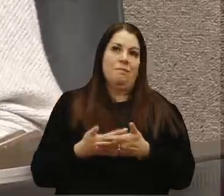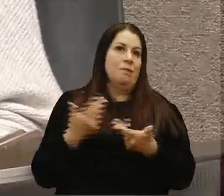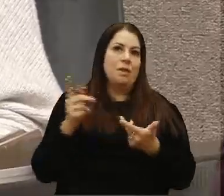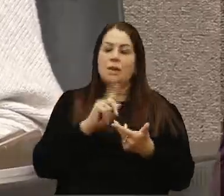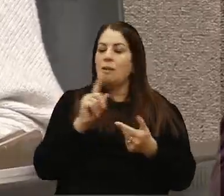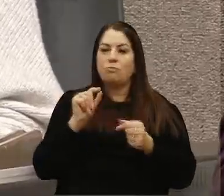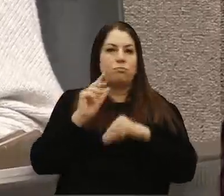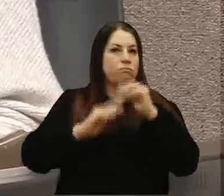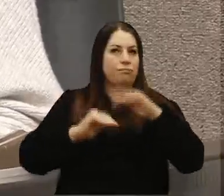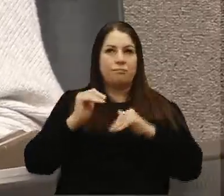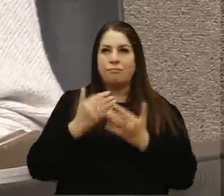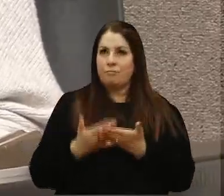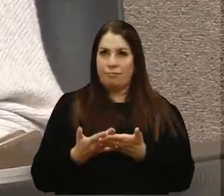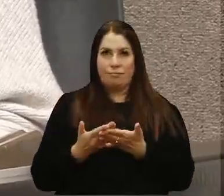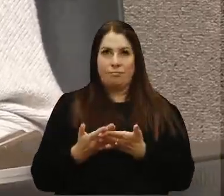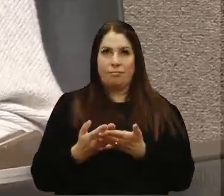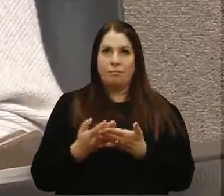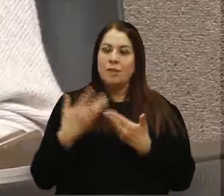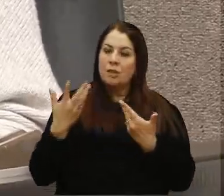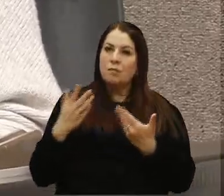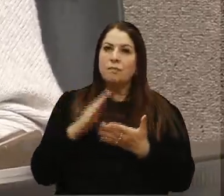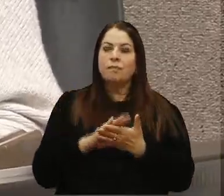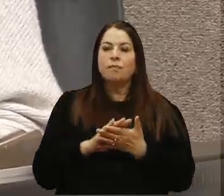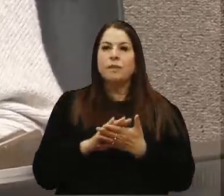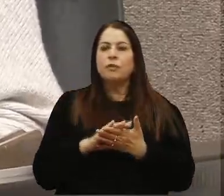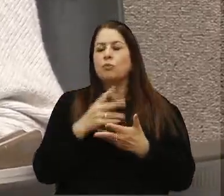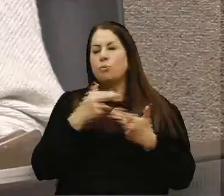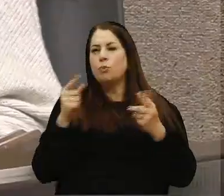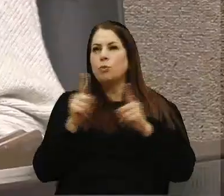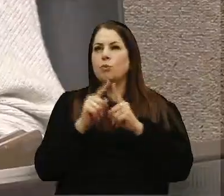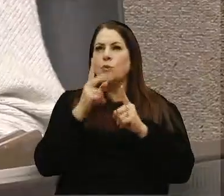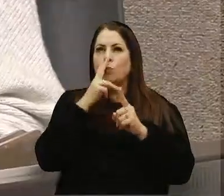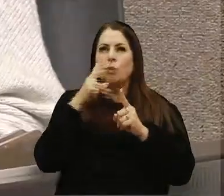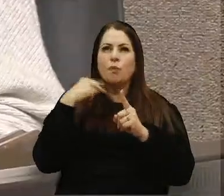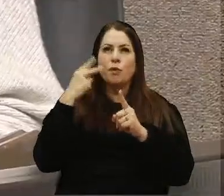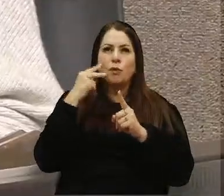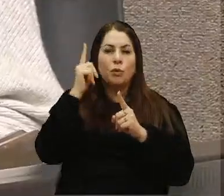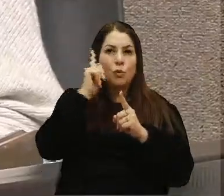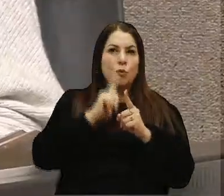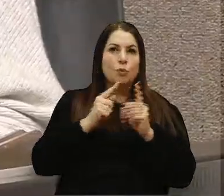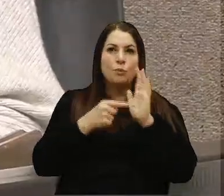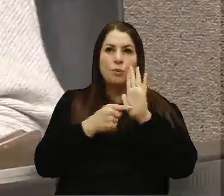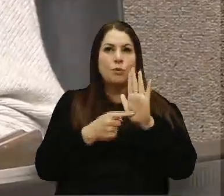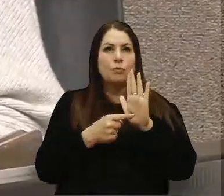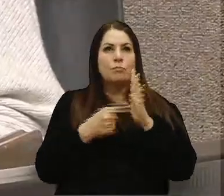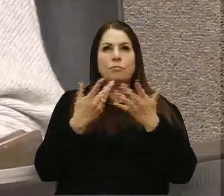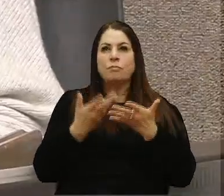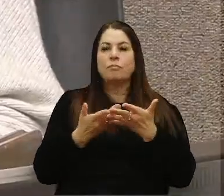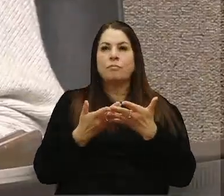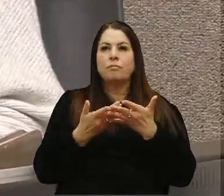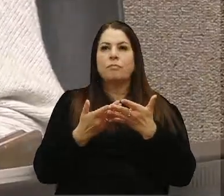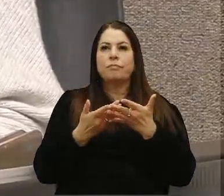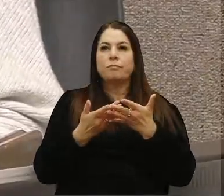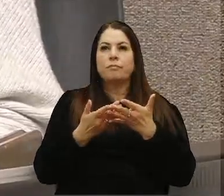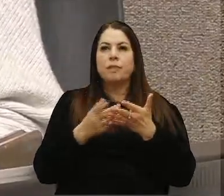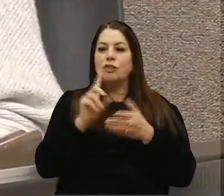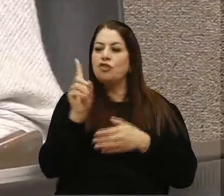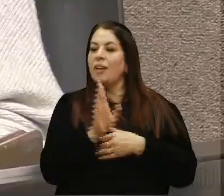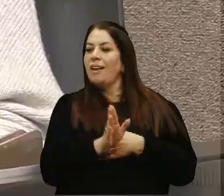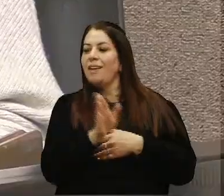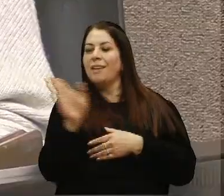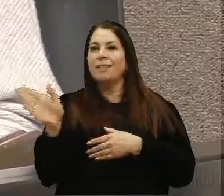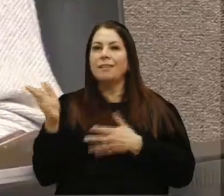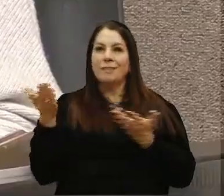não colocação em prática de situações como o vereador Lucas trouxe, que é a questão de dobrar à